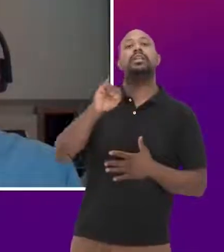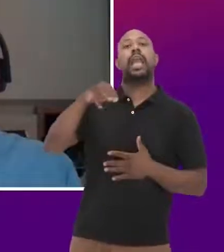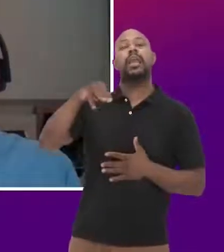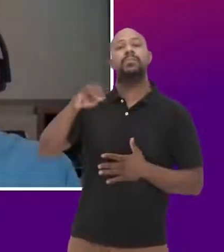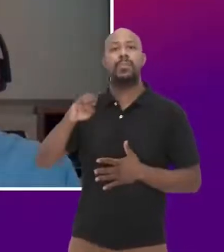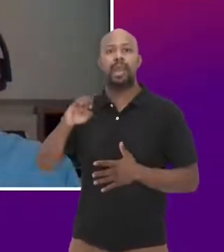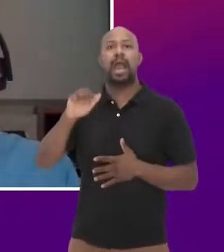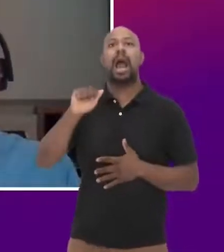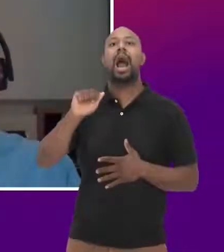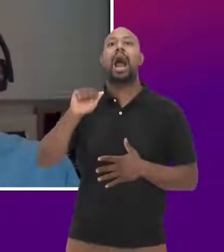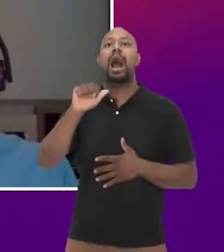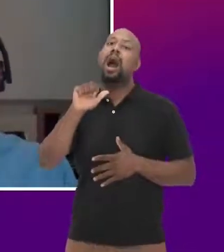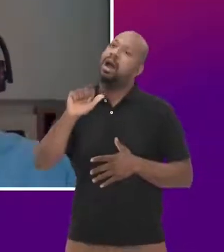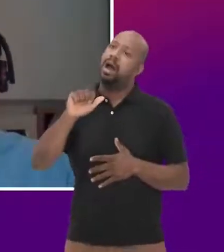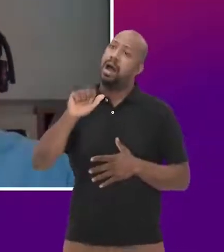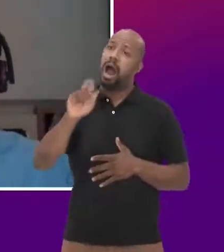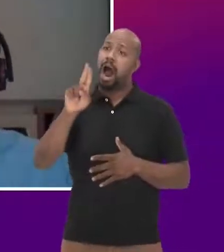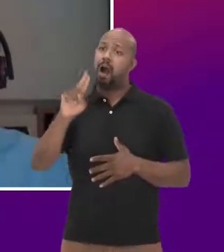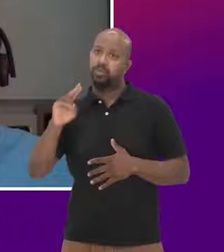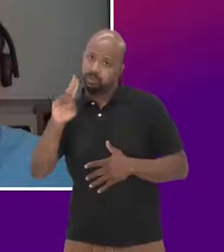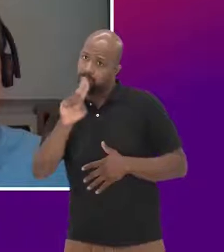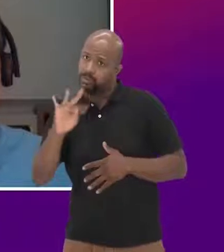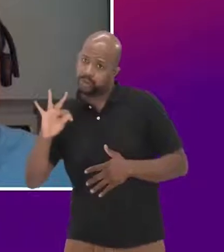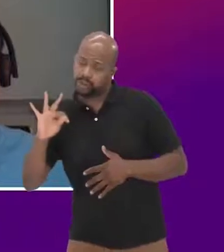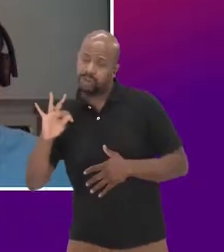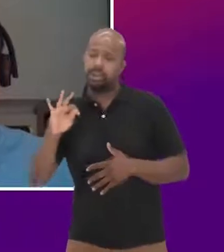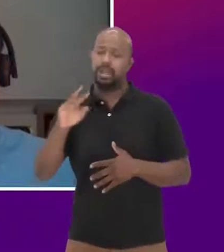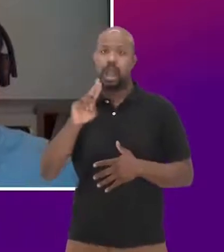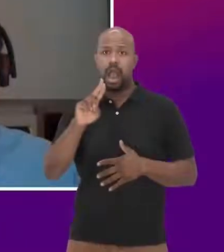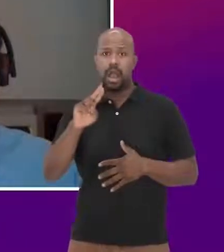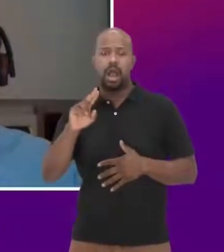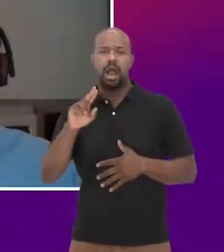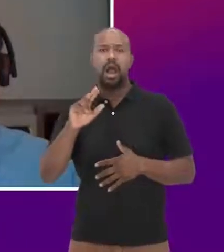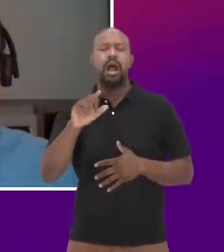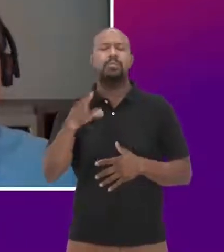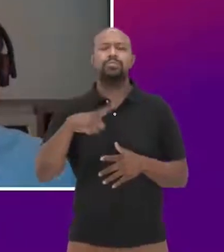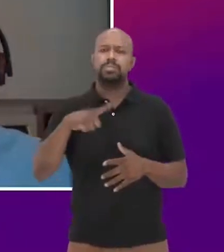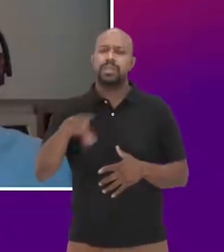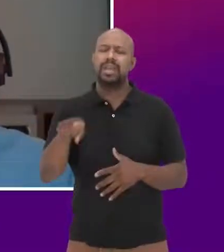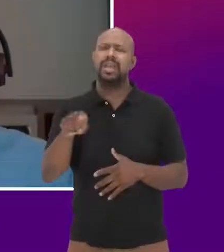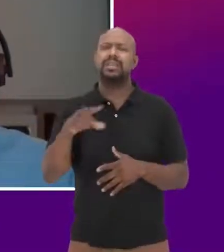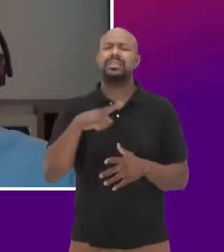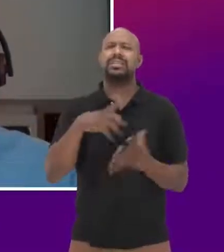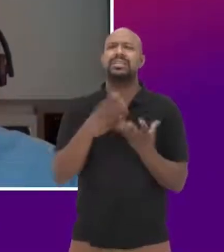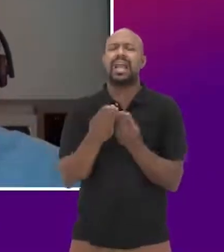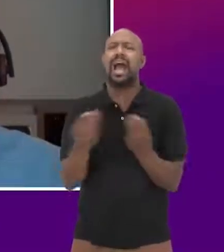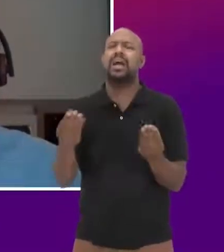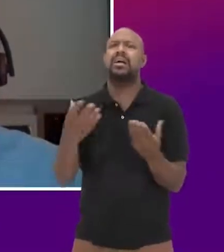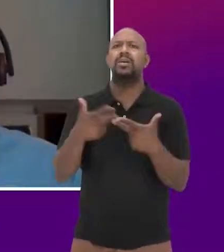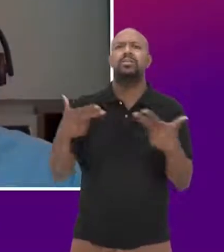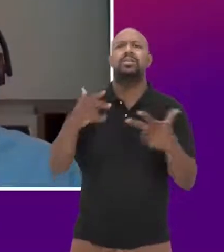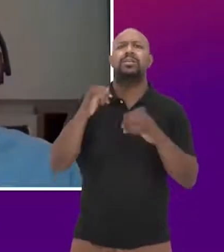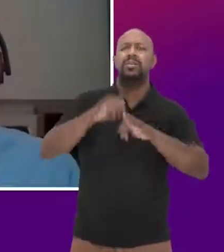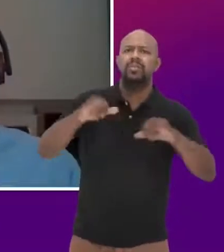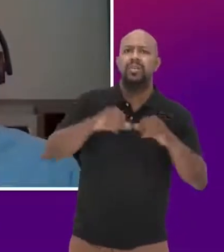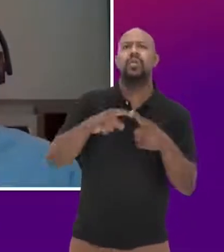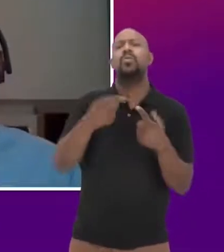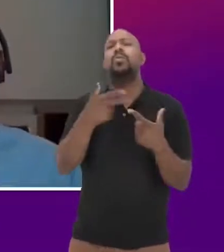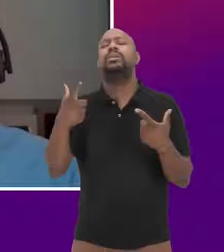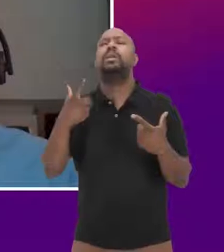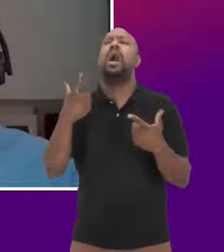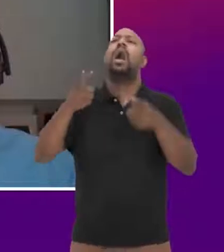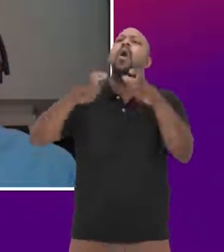chegava. Porque na Time Out existia os melhores espetáculos para